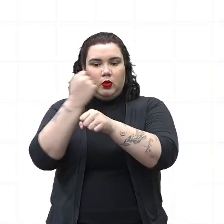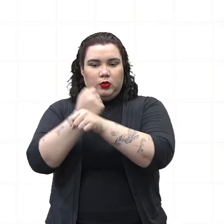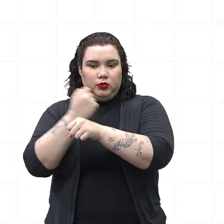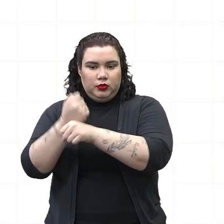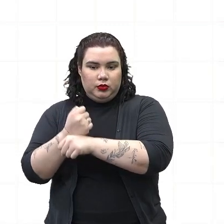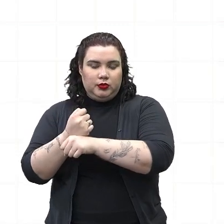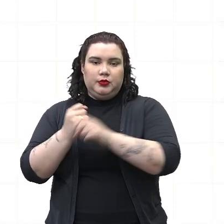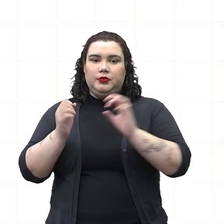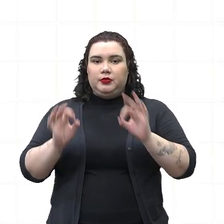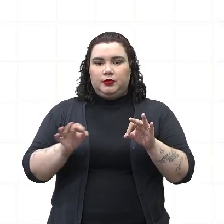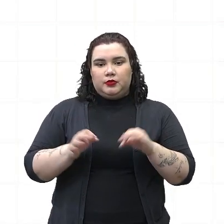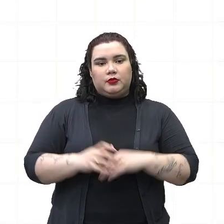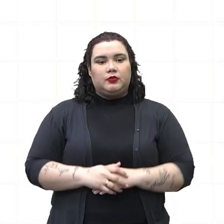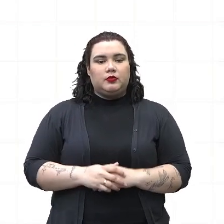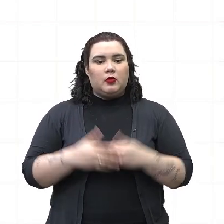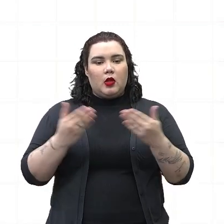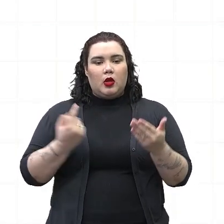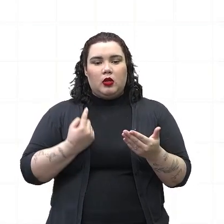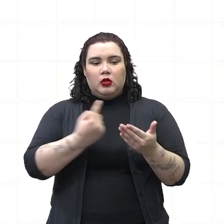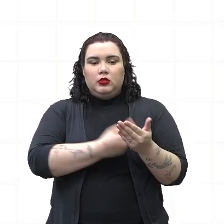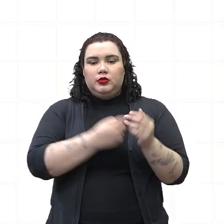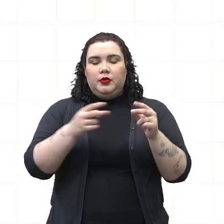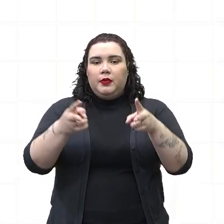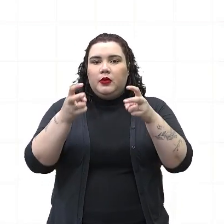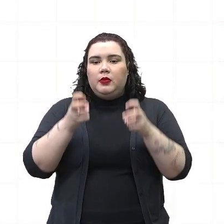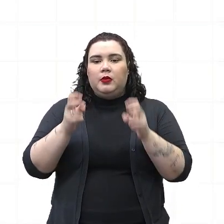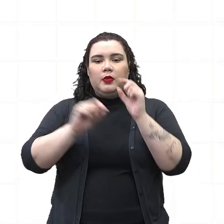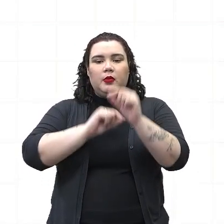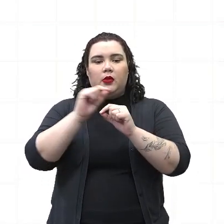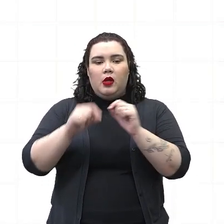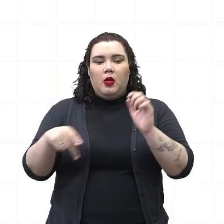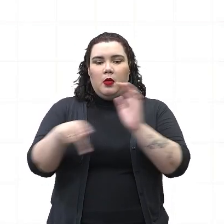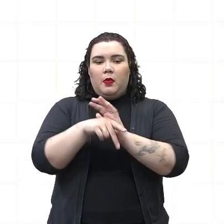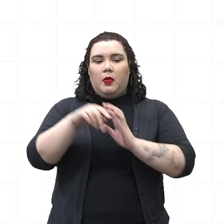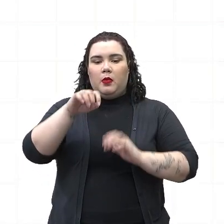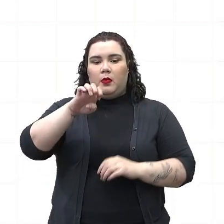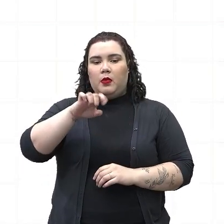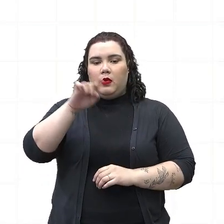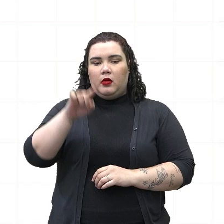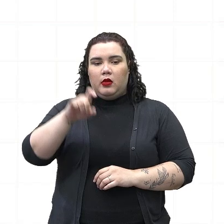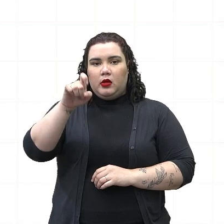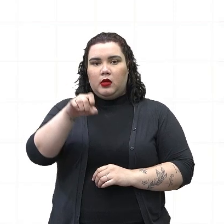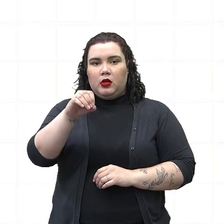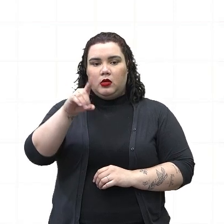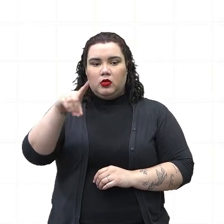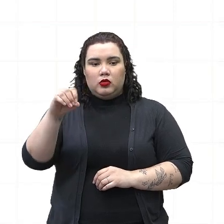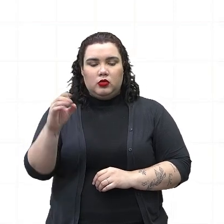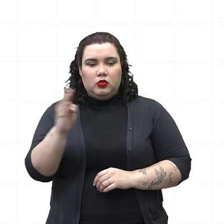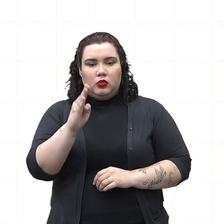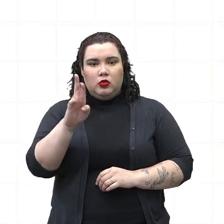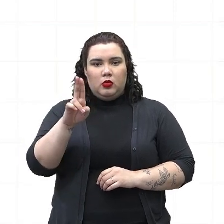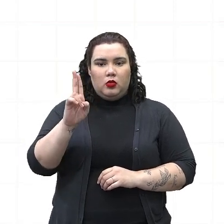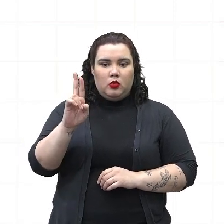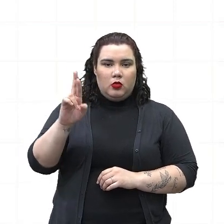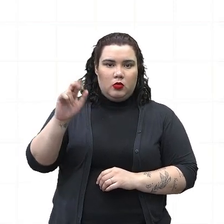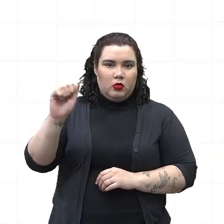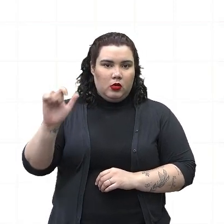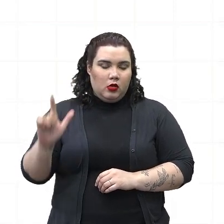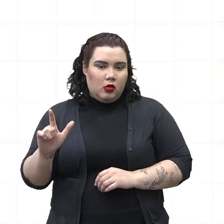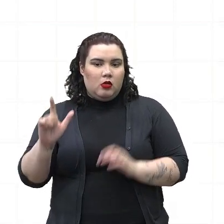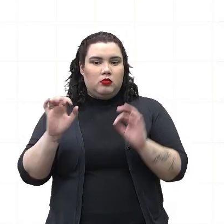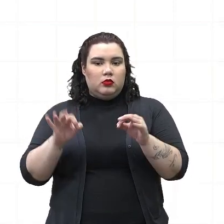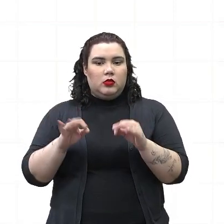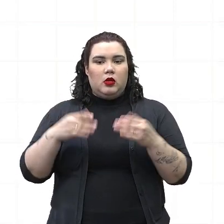né? A gente verificou também que a questão do êxodo rural, né? Que é quando a pessoa faz exatamente esse percurso